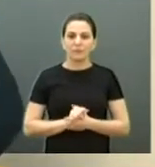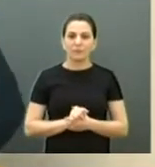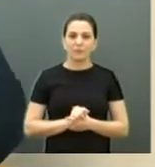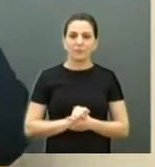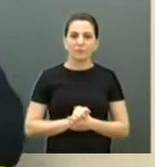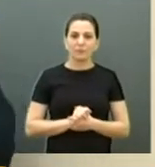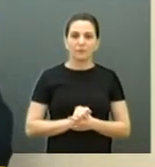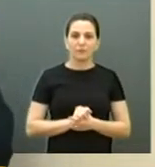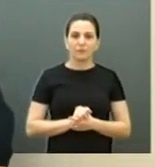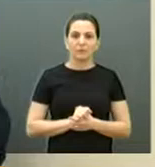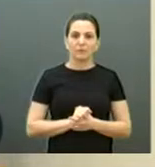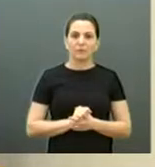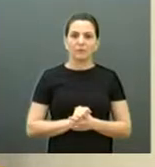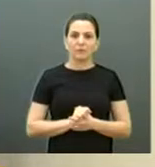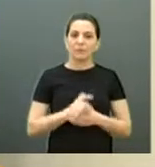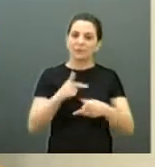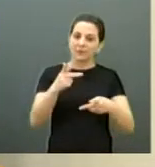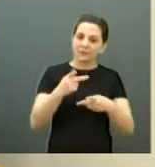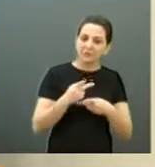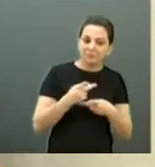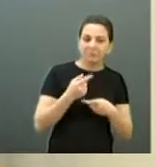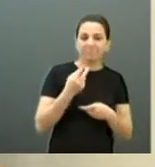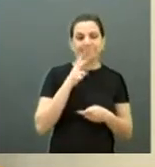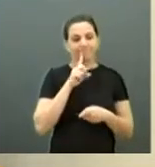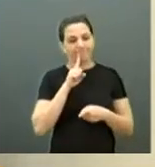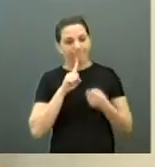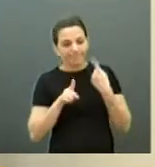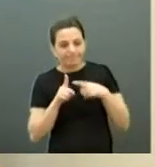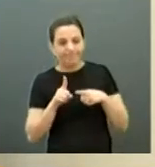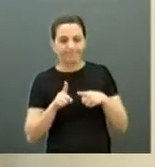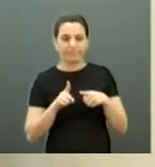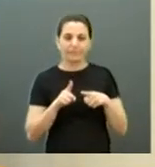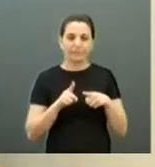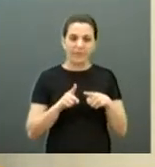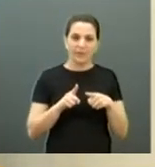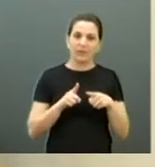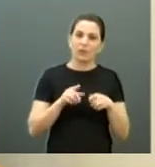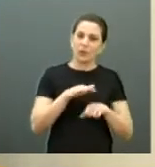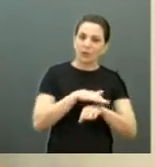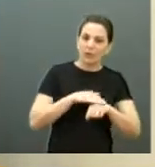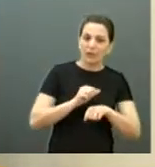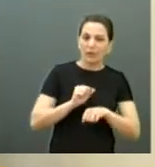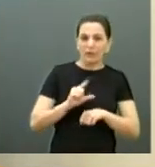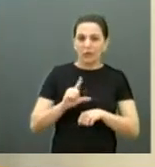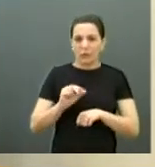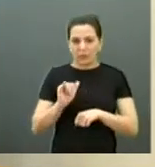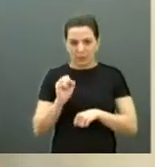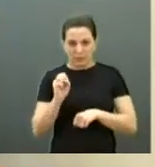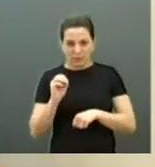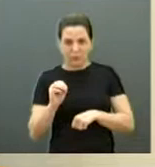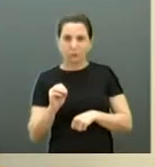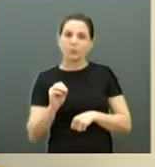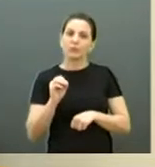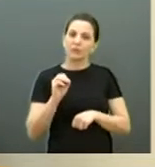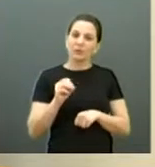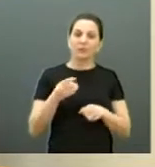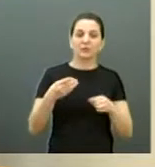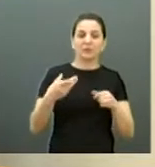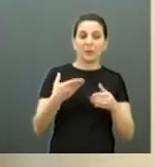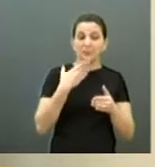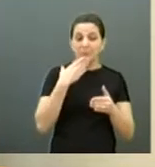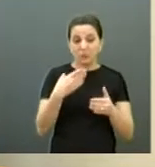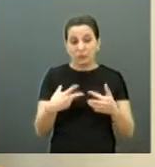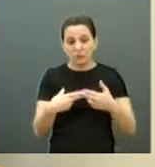nós recebemos algumas denúncias no gabinete inclusive conversei com eles o braço a gente solicitou algumas informações em conjunto